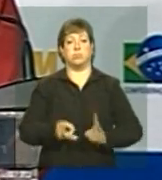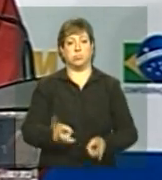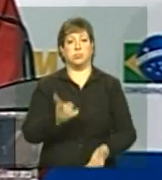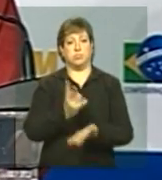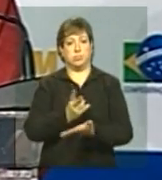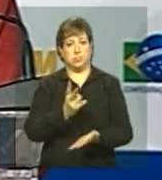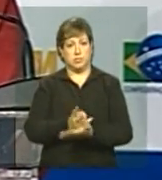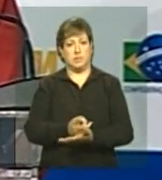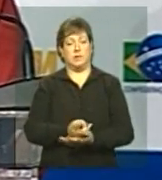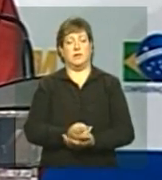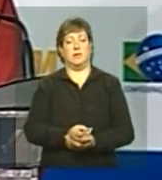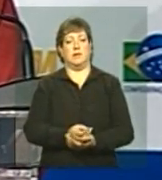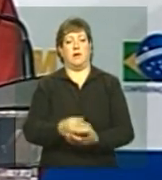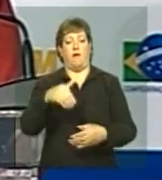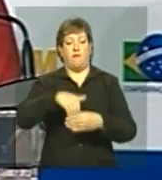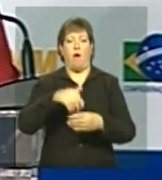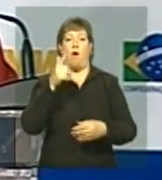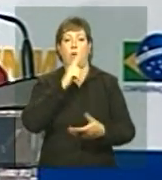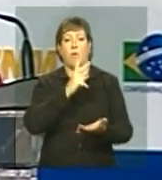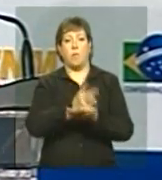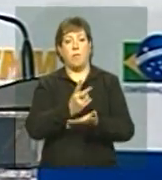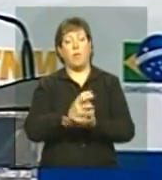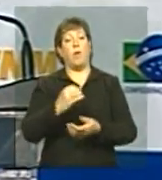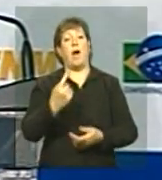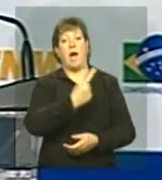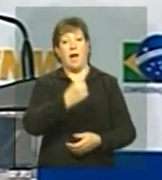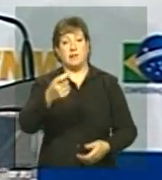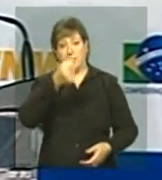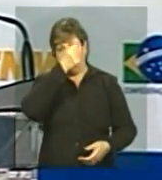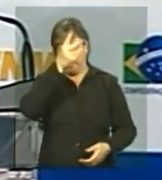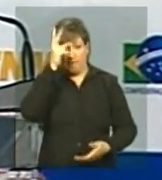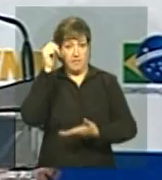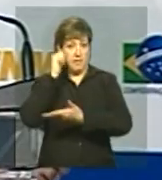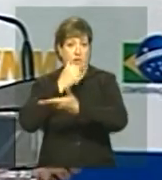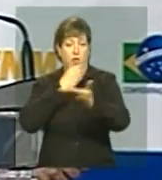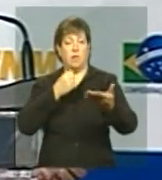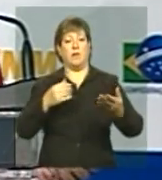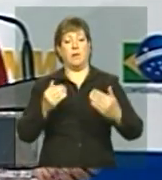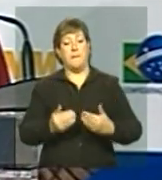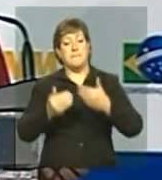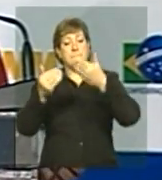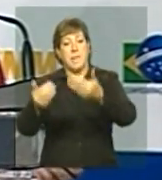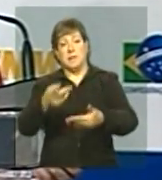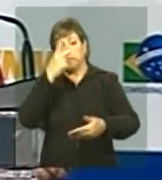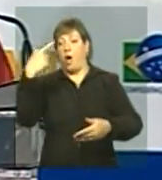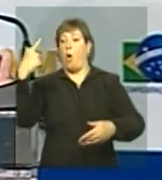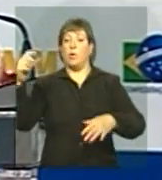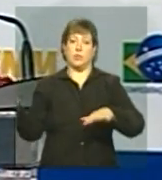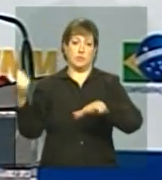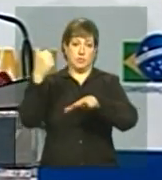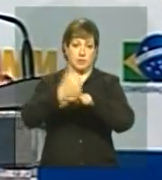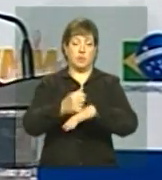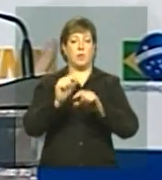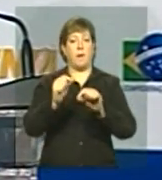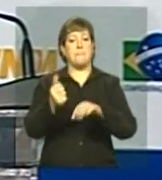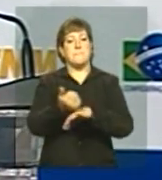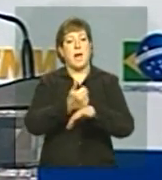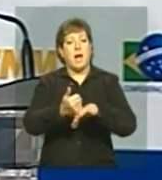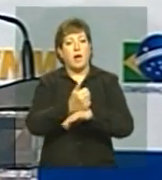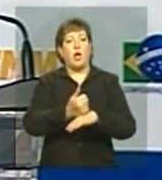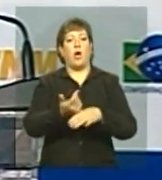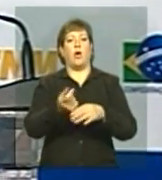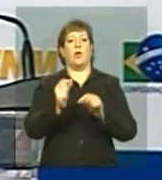cada prefeito e cada prefeita repasse para o seu sucessor a melhor